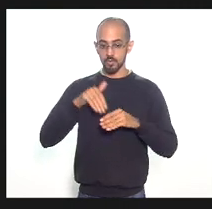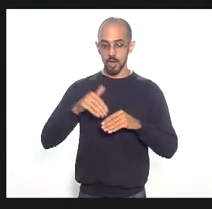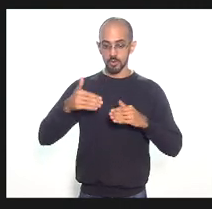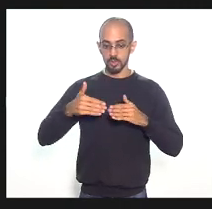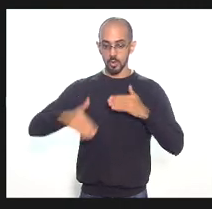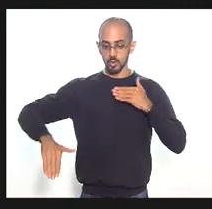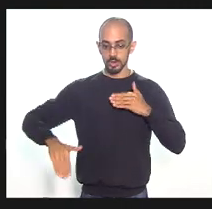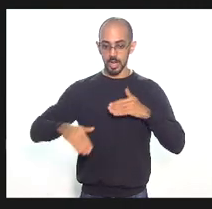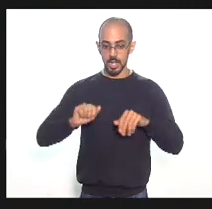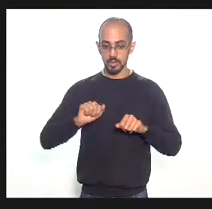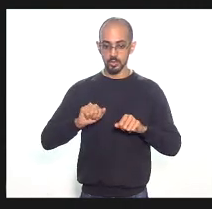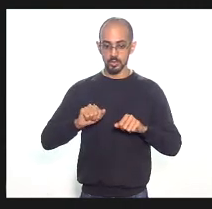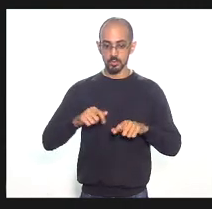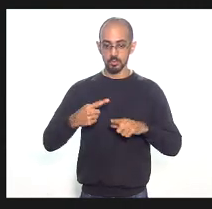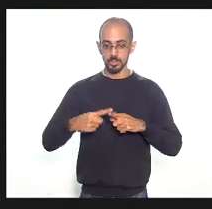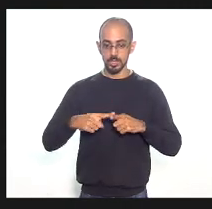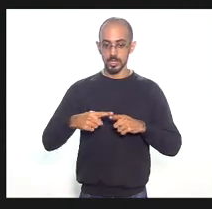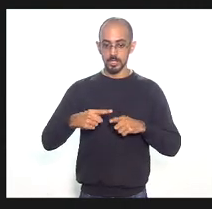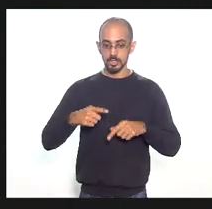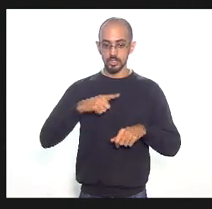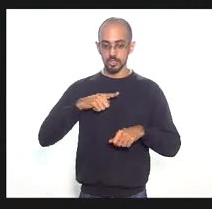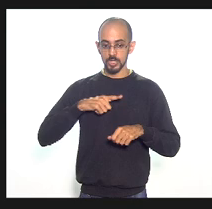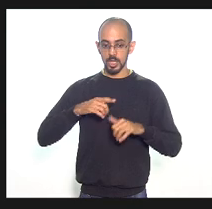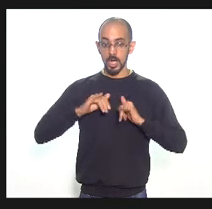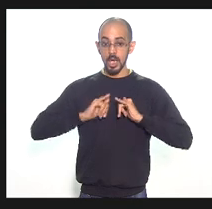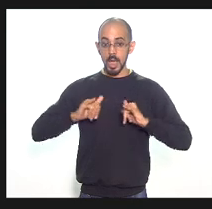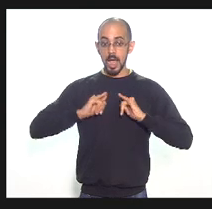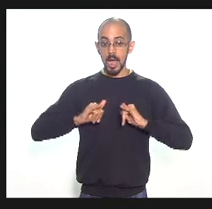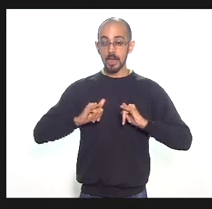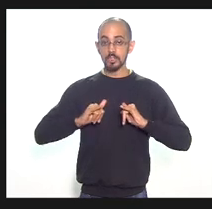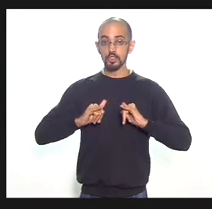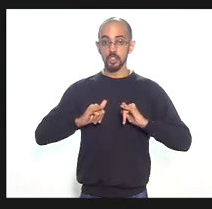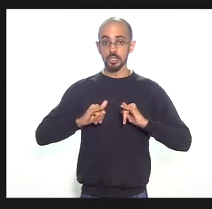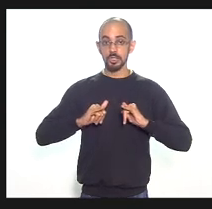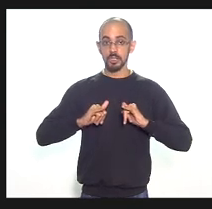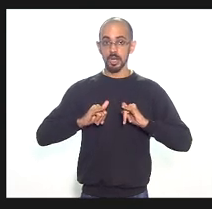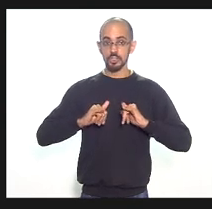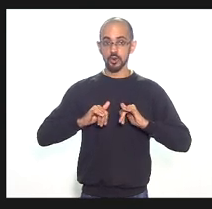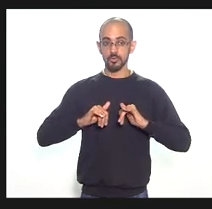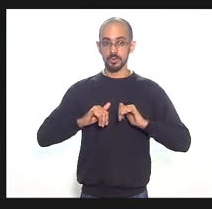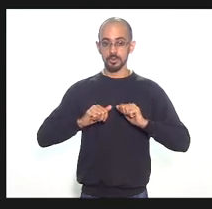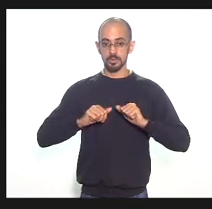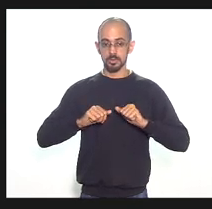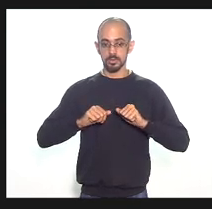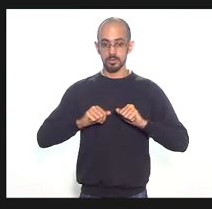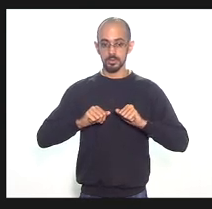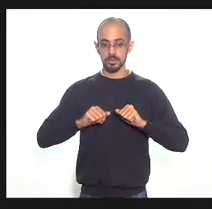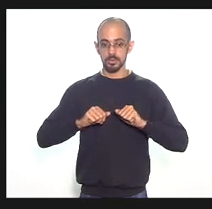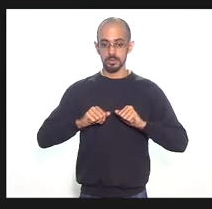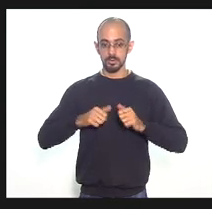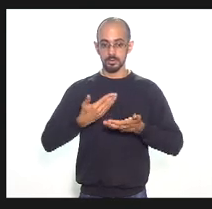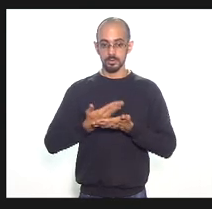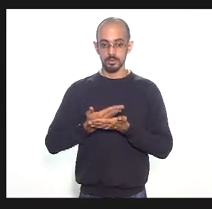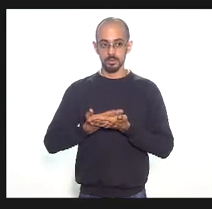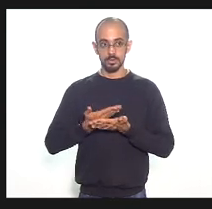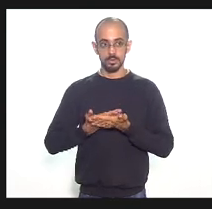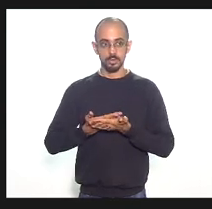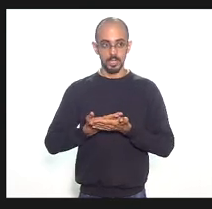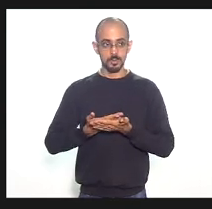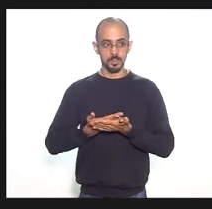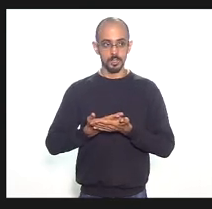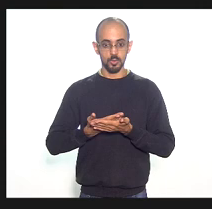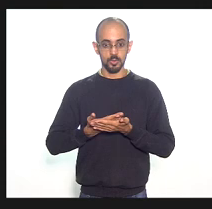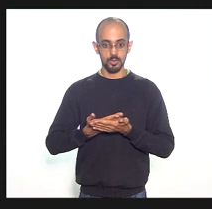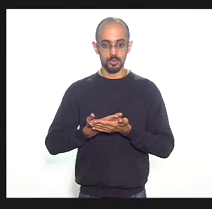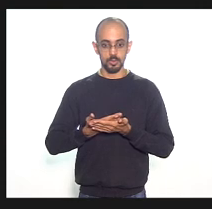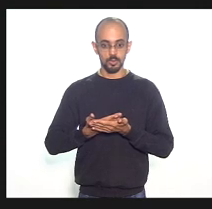várias denúncias do que estão acontecendo infelizmente em muitas salas de aula a partir de uma certa de um certo posicionamento político